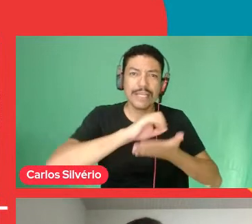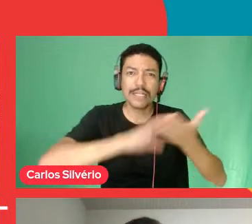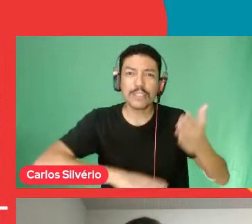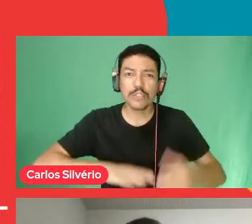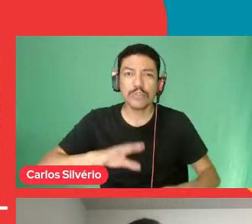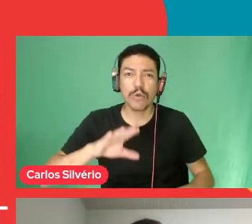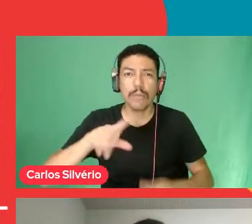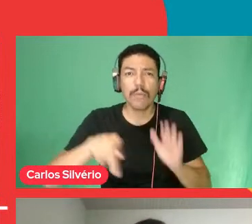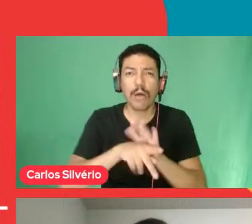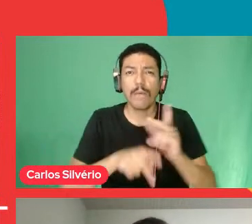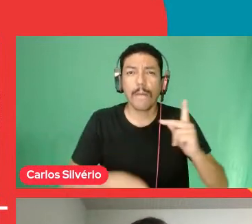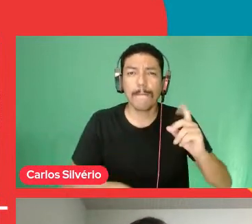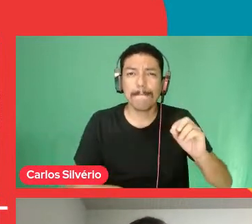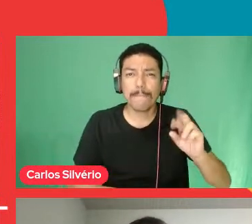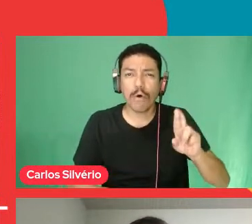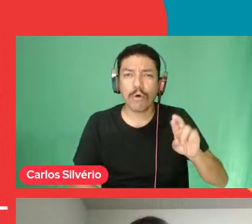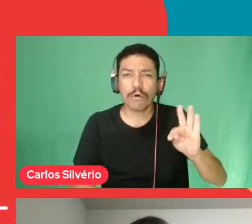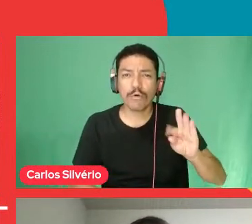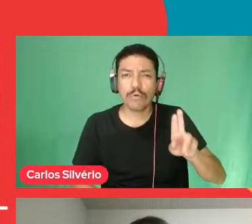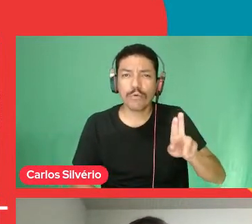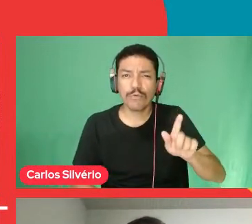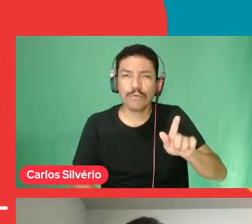começou a me mostrar